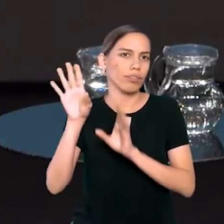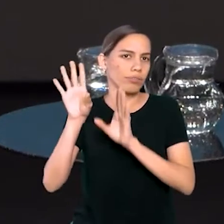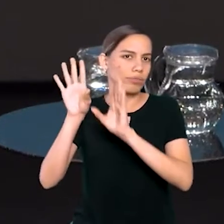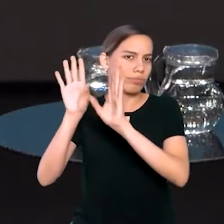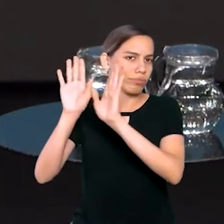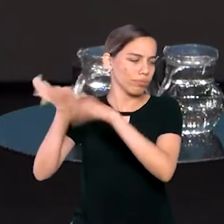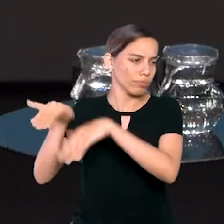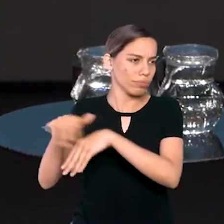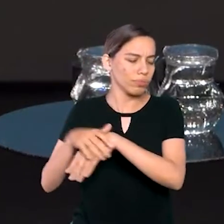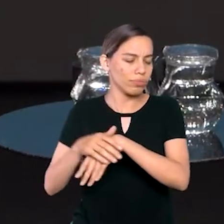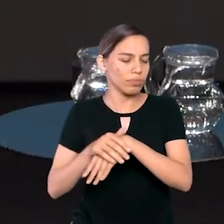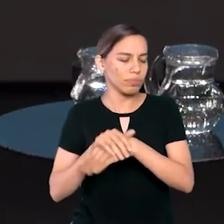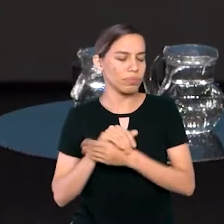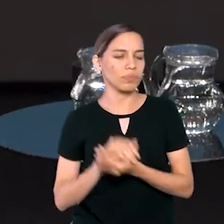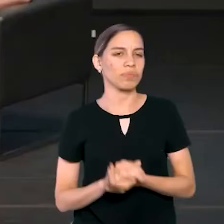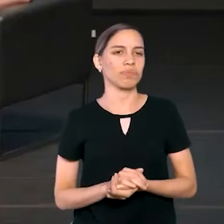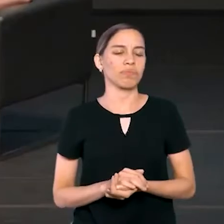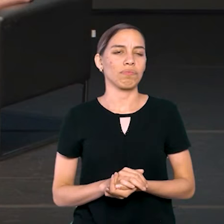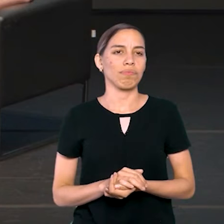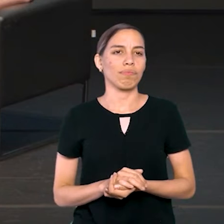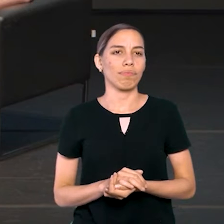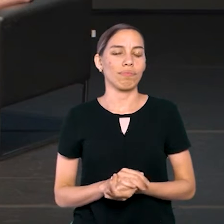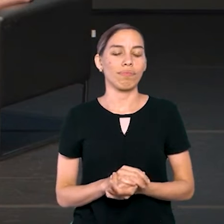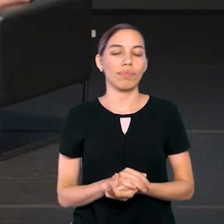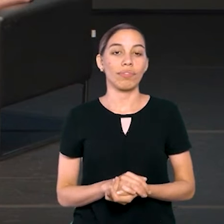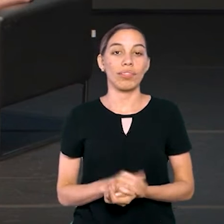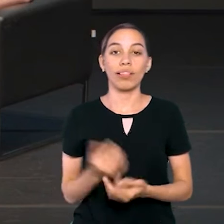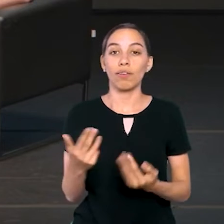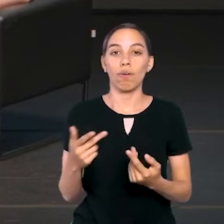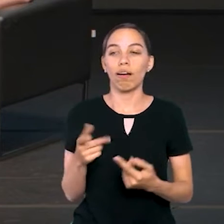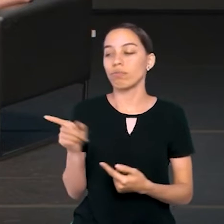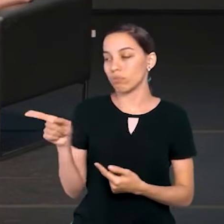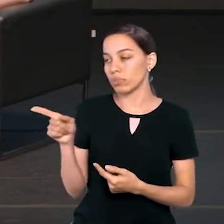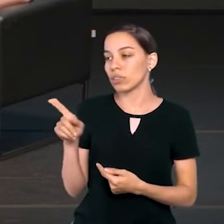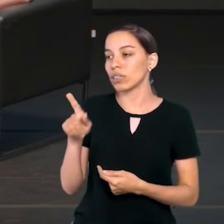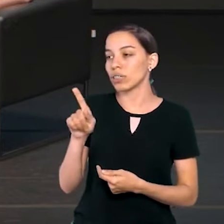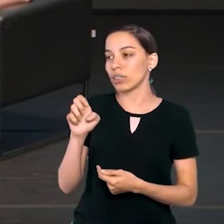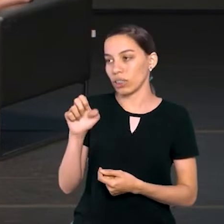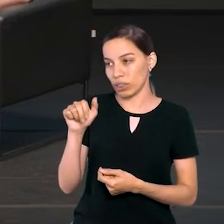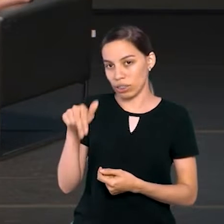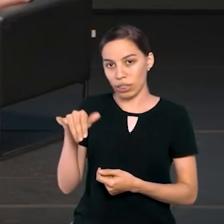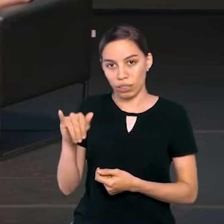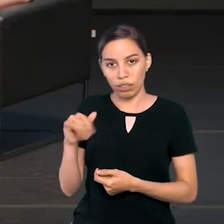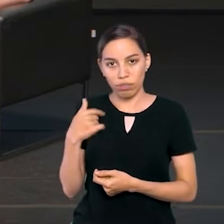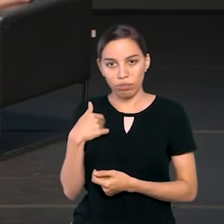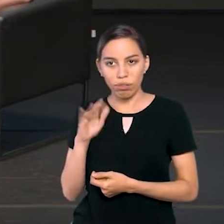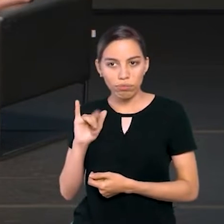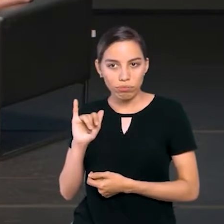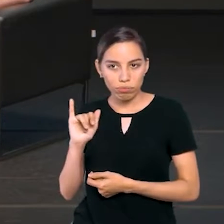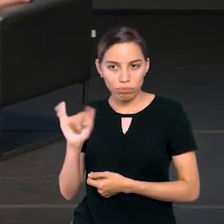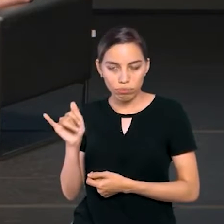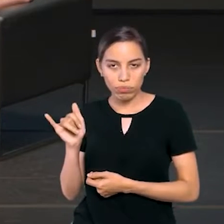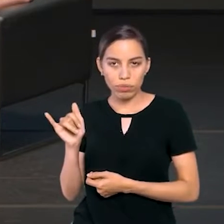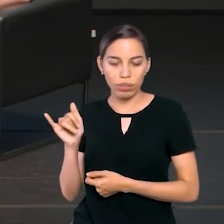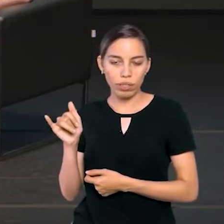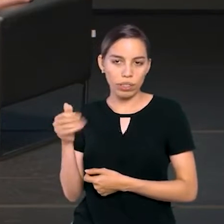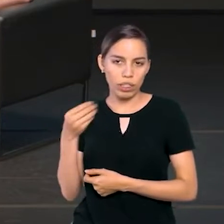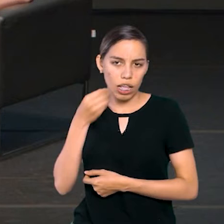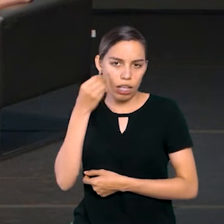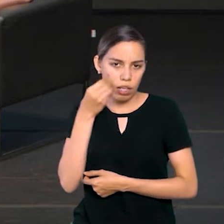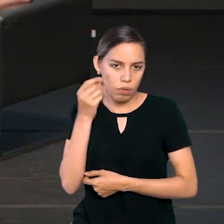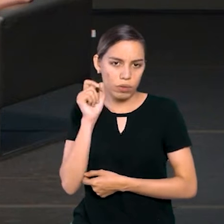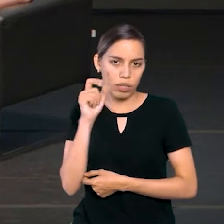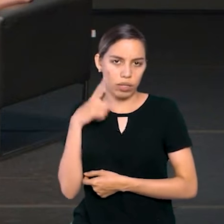desligado. E com Geni, eu estava falando dessa experiência que 2 gerações